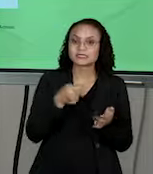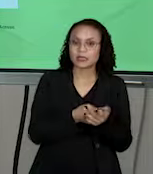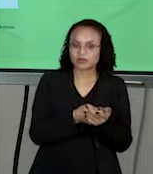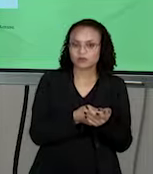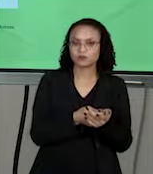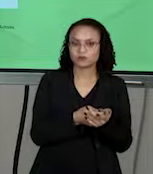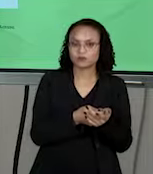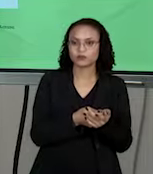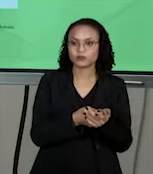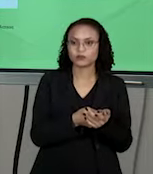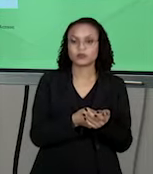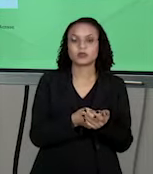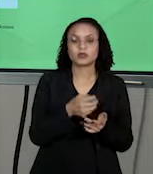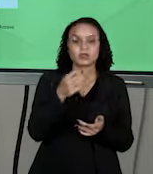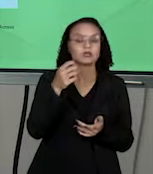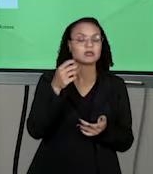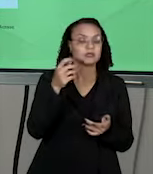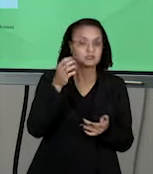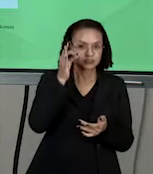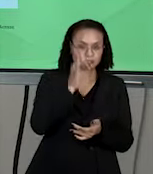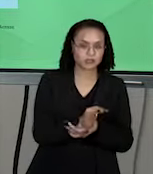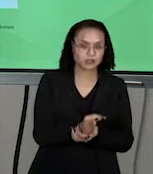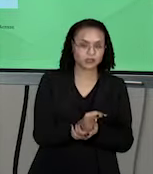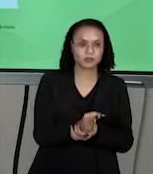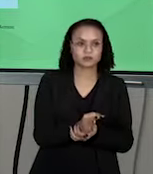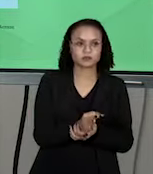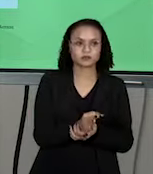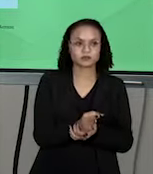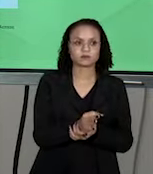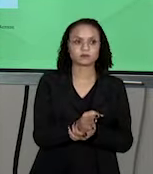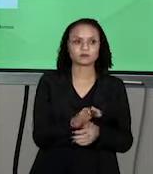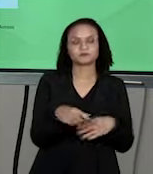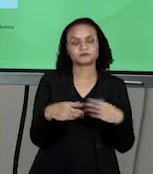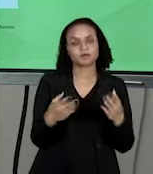dele vão ter receptores que irão, quando ele